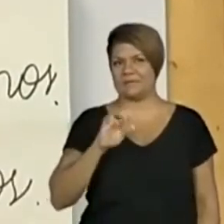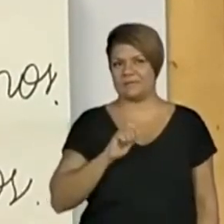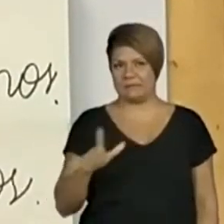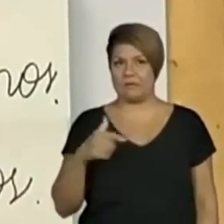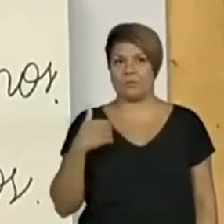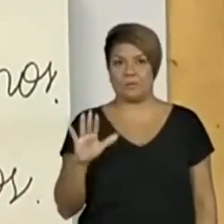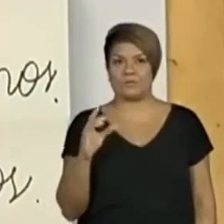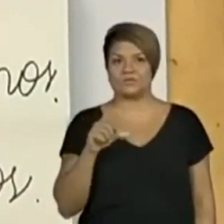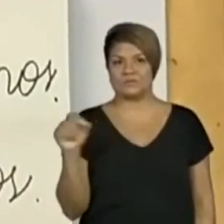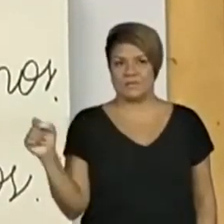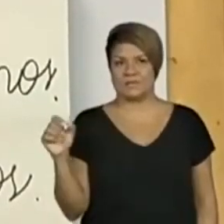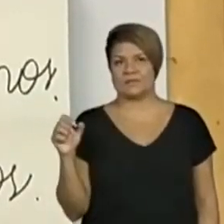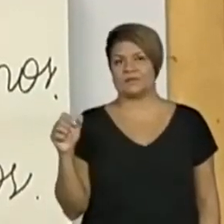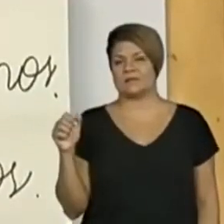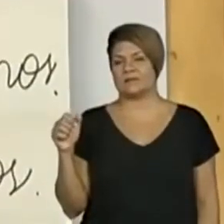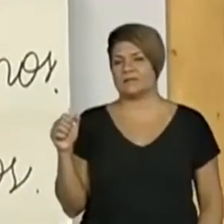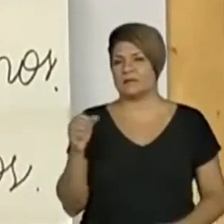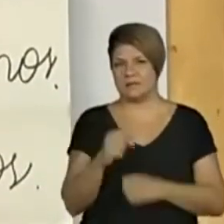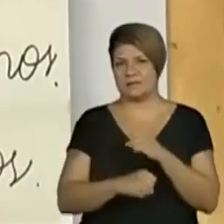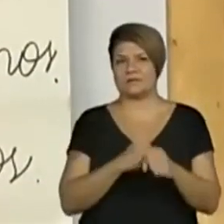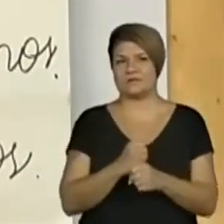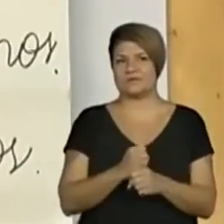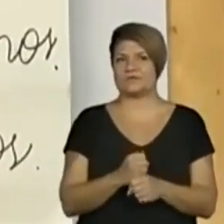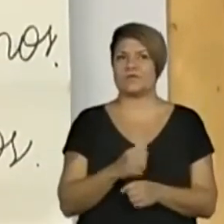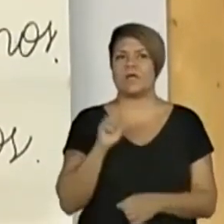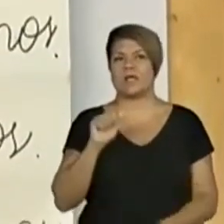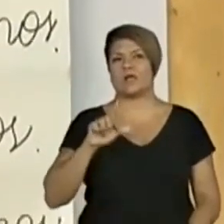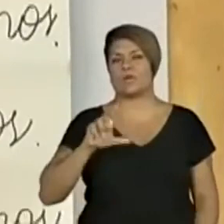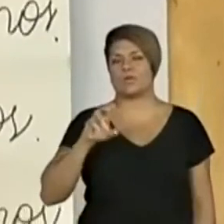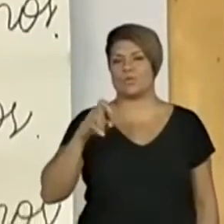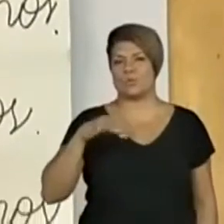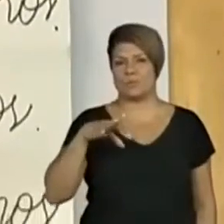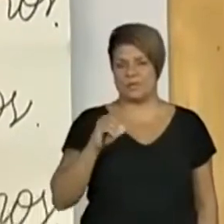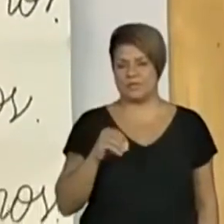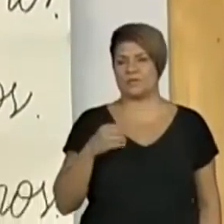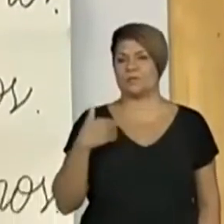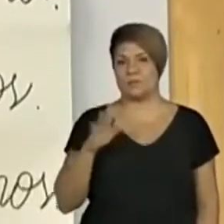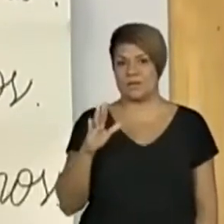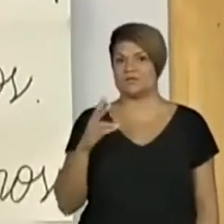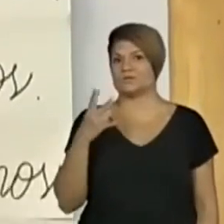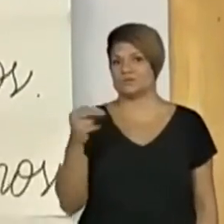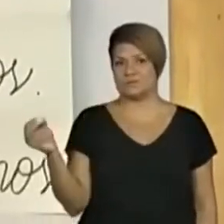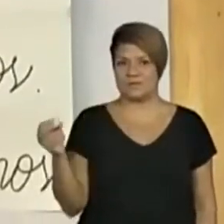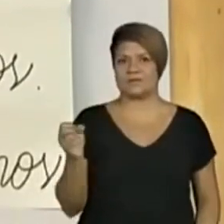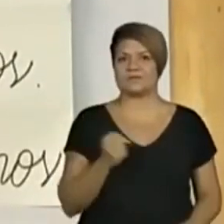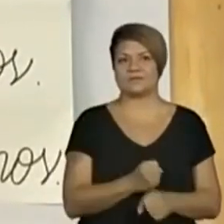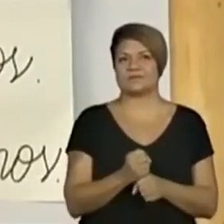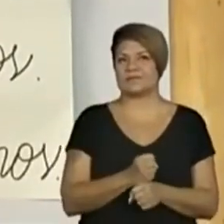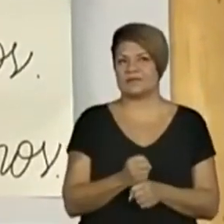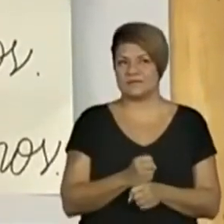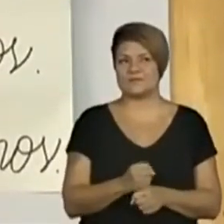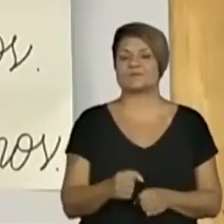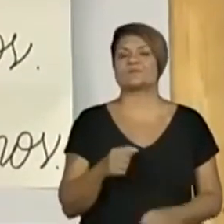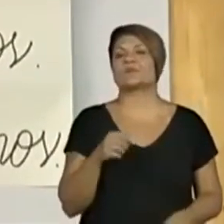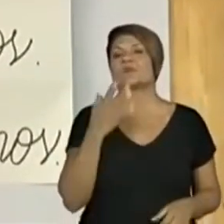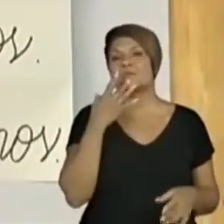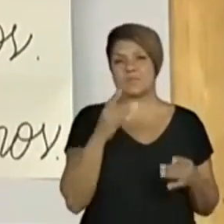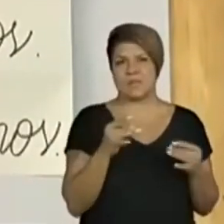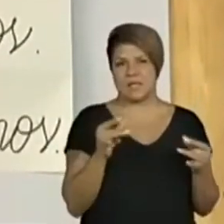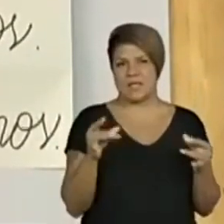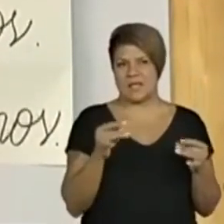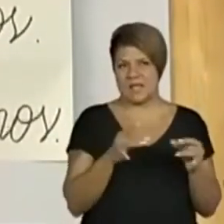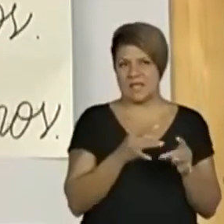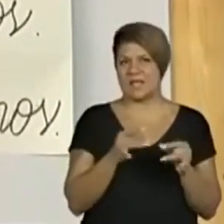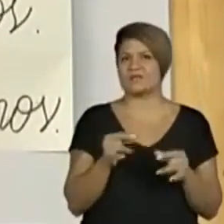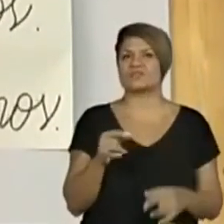anos o alumínio mais de 200 anos o plástico mais